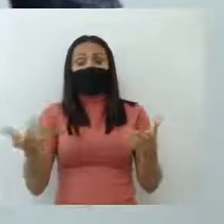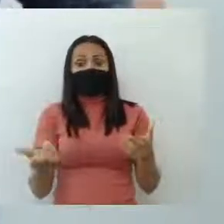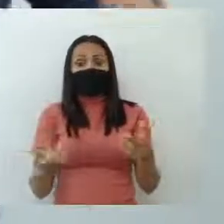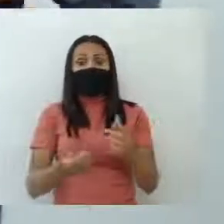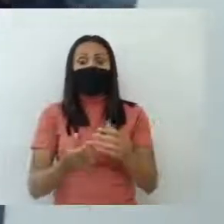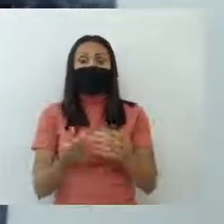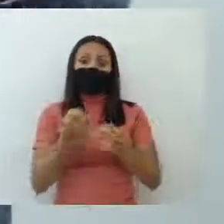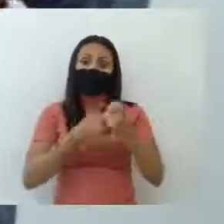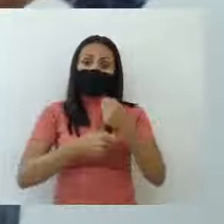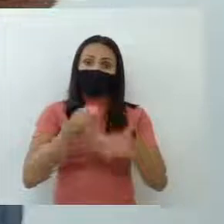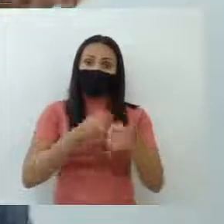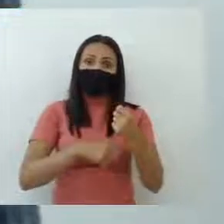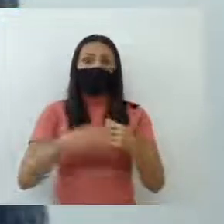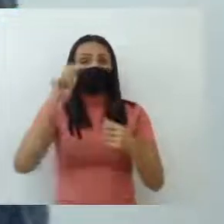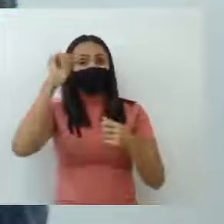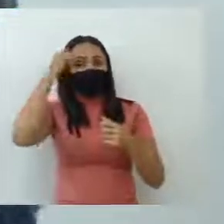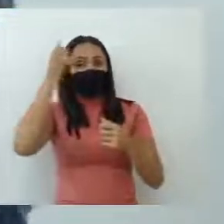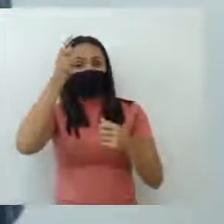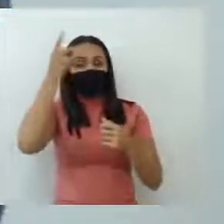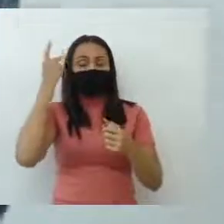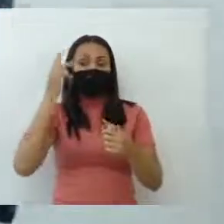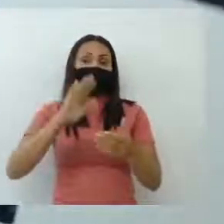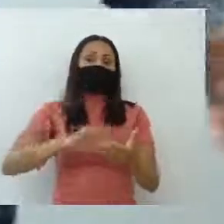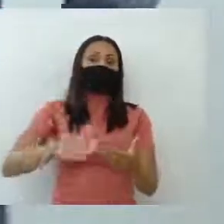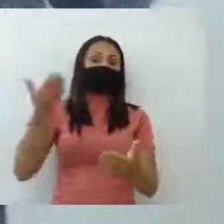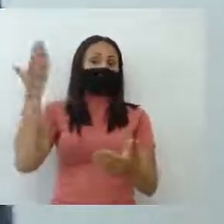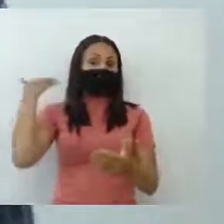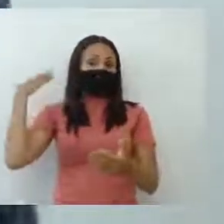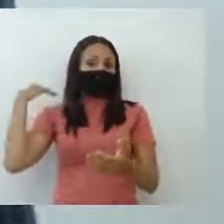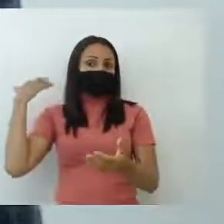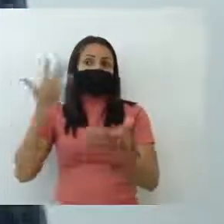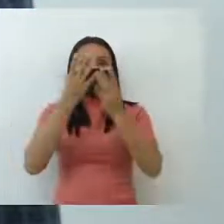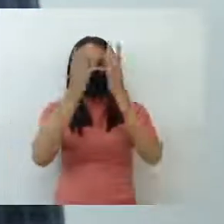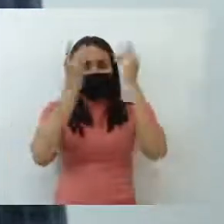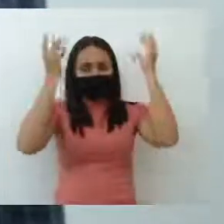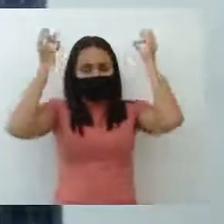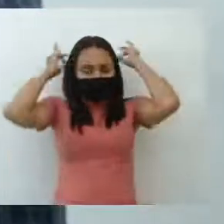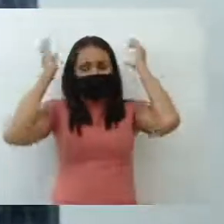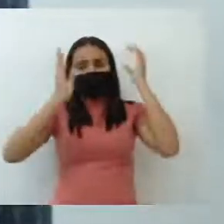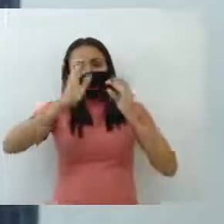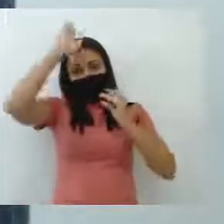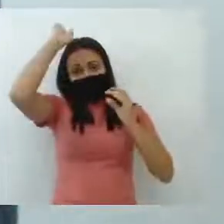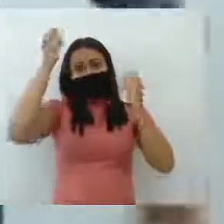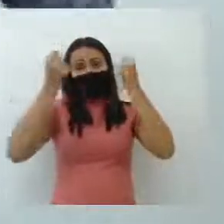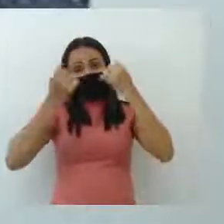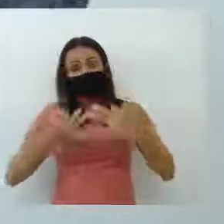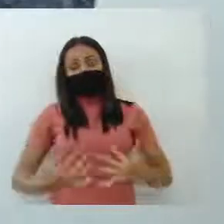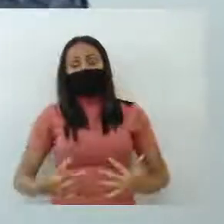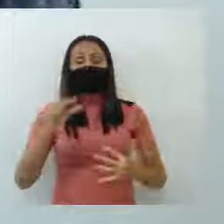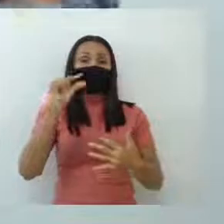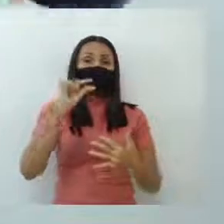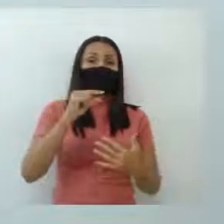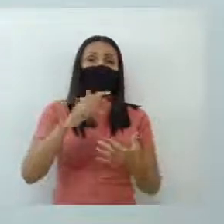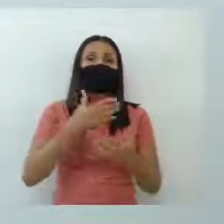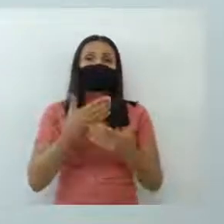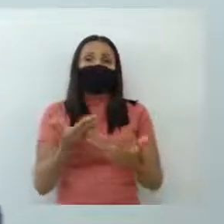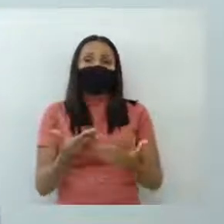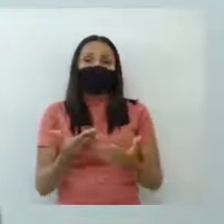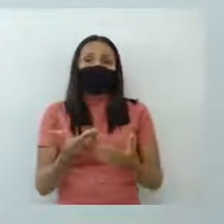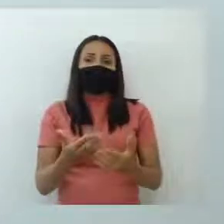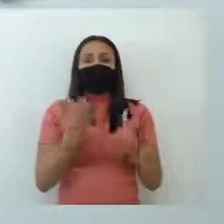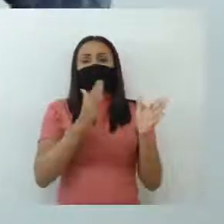escravizados. Então, nós abordamos a escravidão na antiguidade, Grécia e Roma, falamos um pouco, né? Então, e fomos